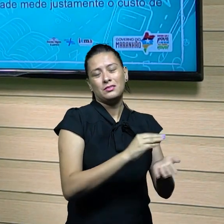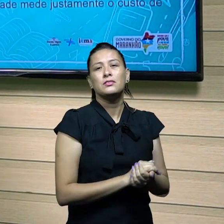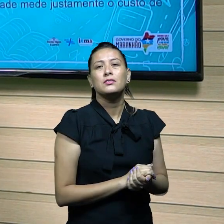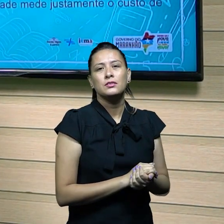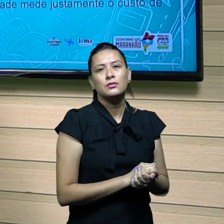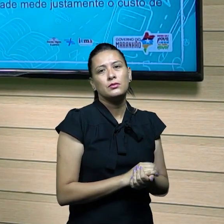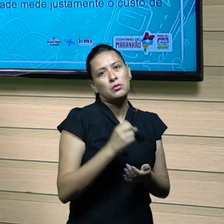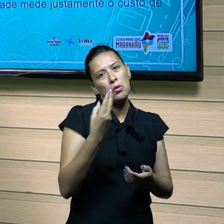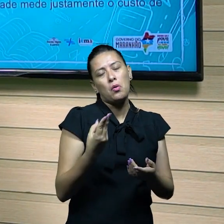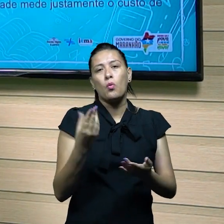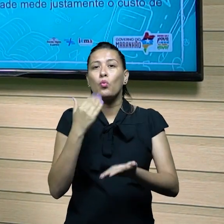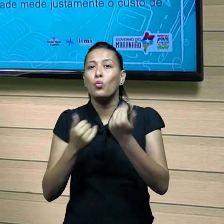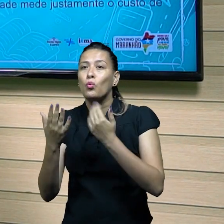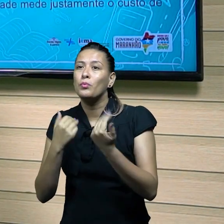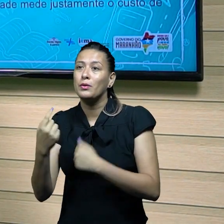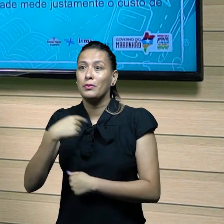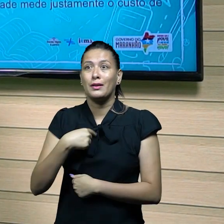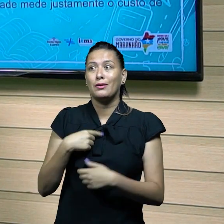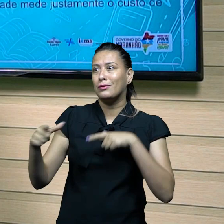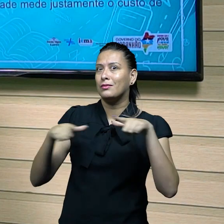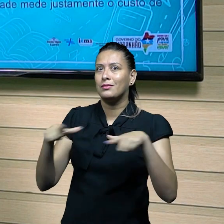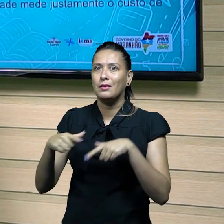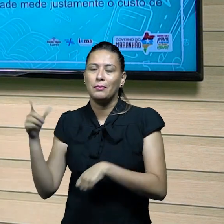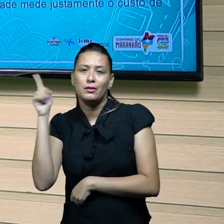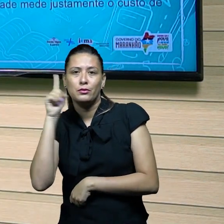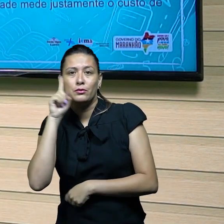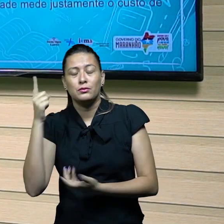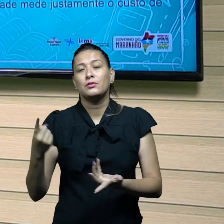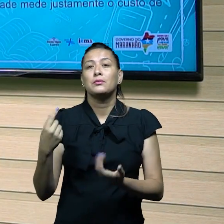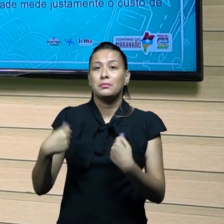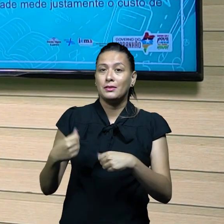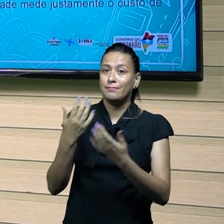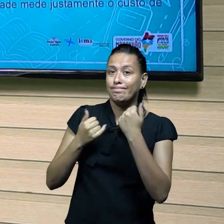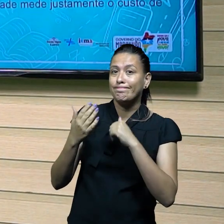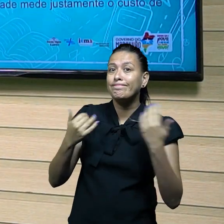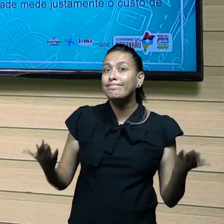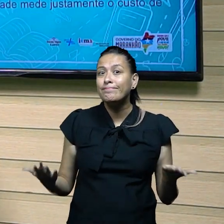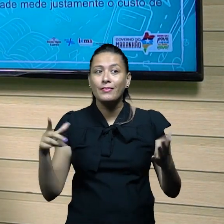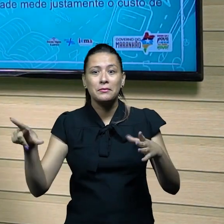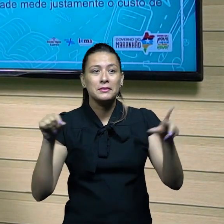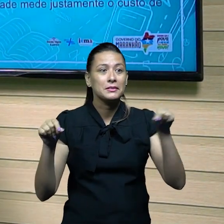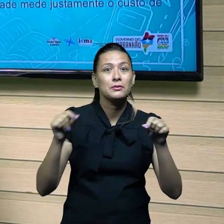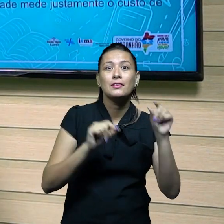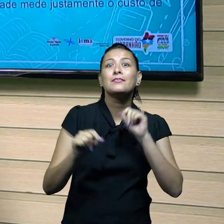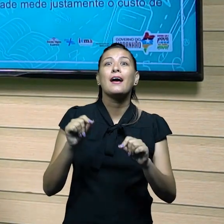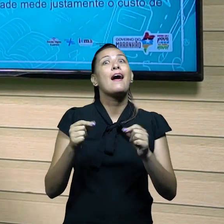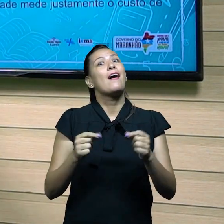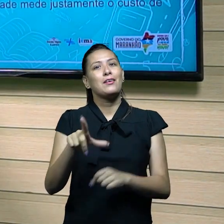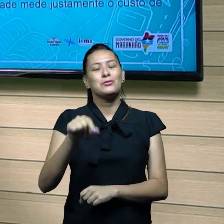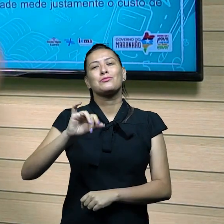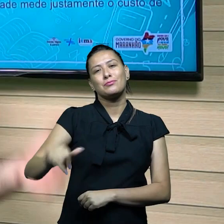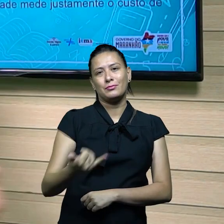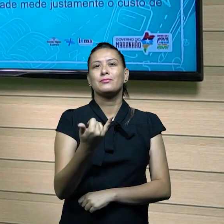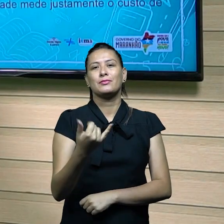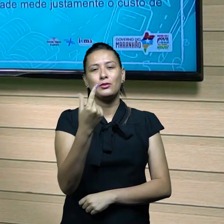da minha rotina de trabalho. Tá bem? Então, isso são escolhas de oportunidade. Isso são custos de oportunidade, onde eu escolho na minha situação se eu vou